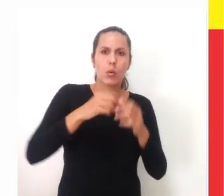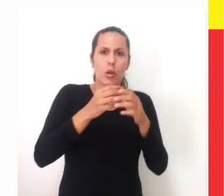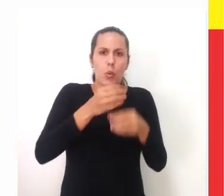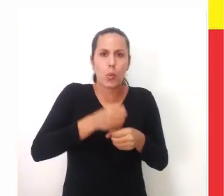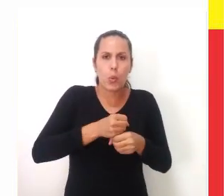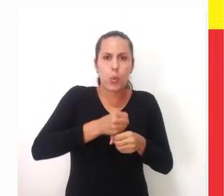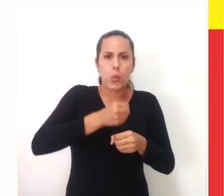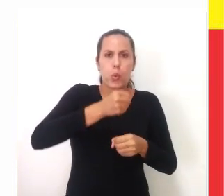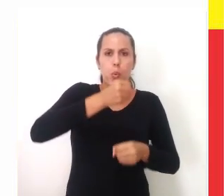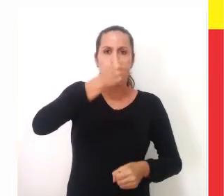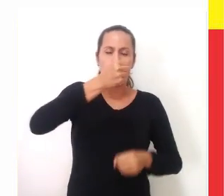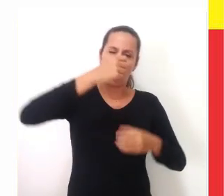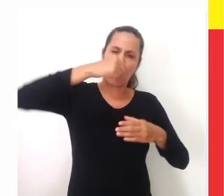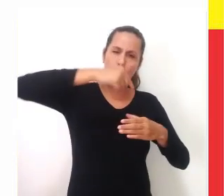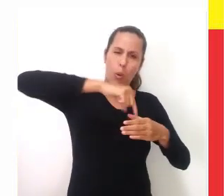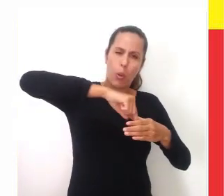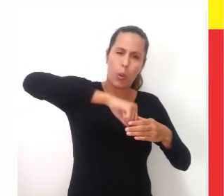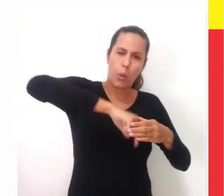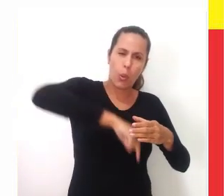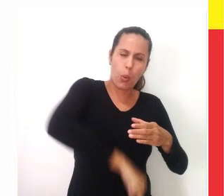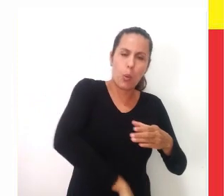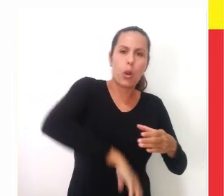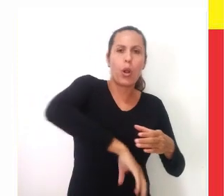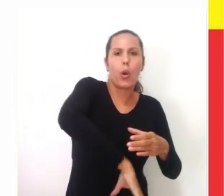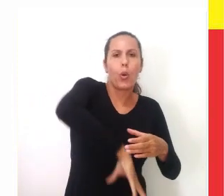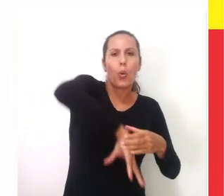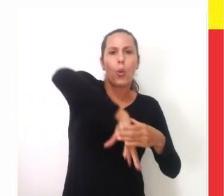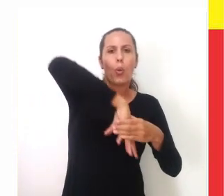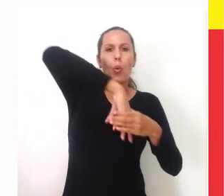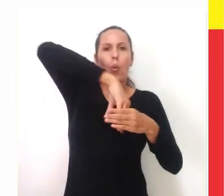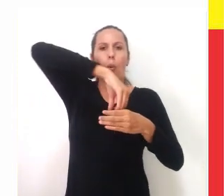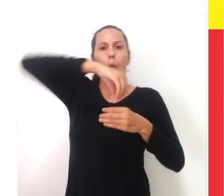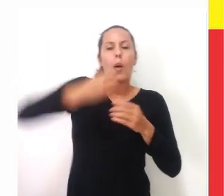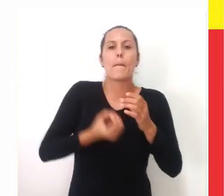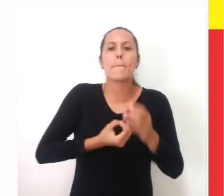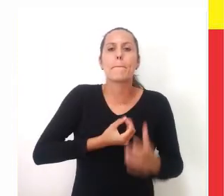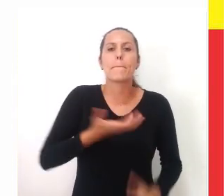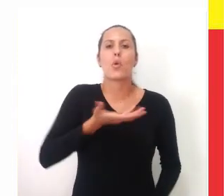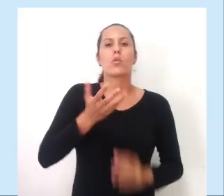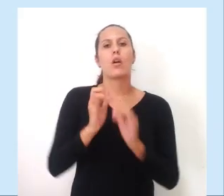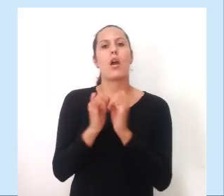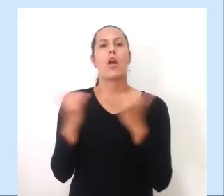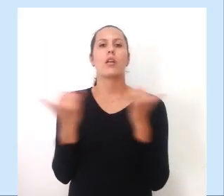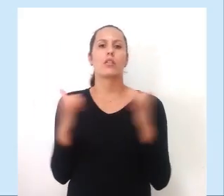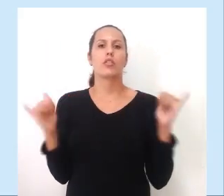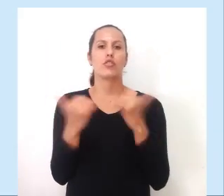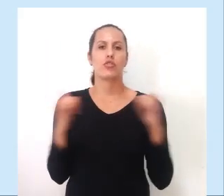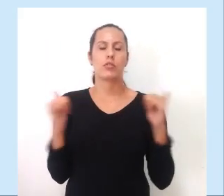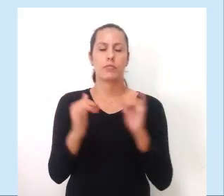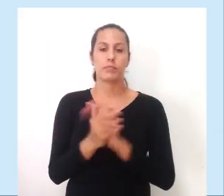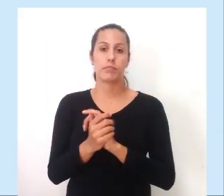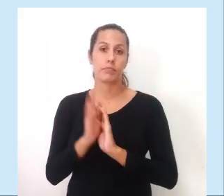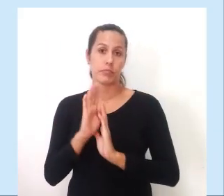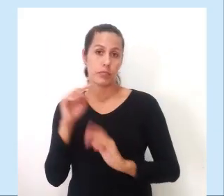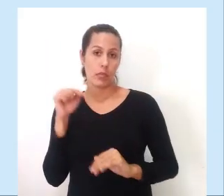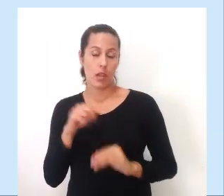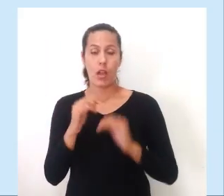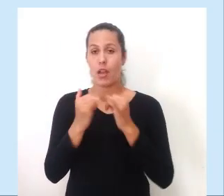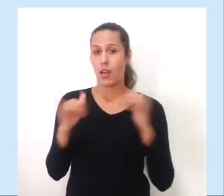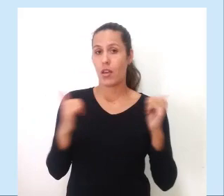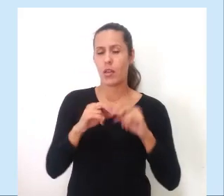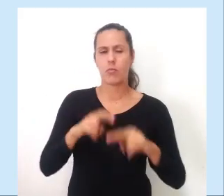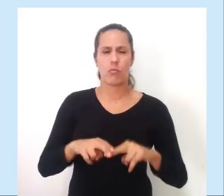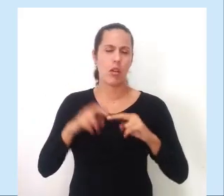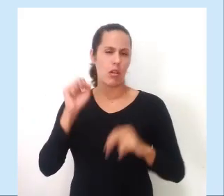de poços e de superfícies, gerando o quê? Gerando energia. Agora, detalhe, presta bem